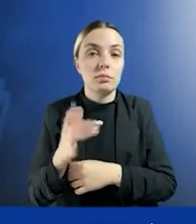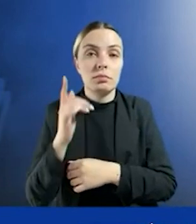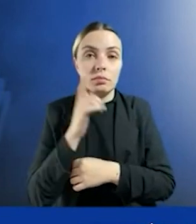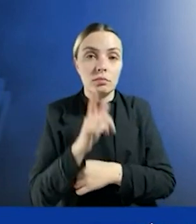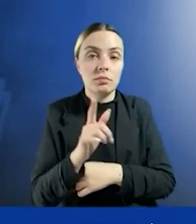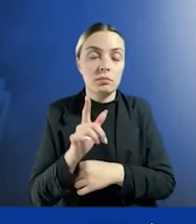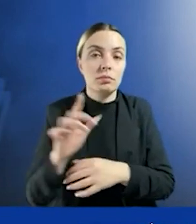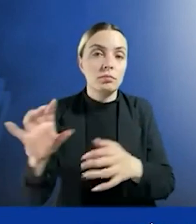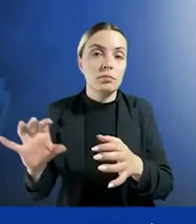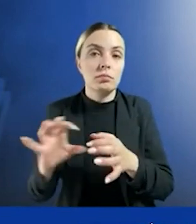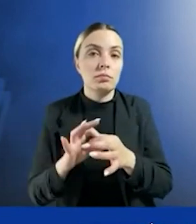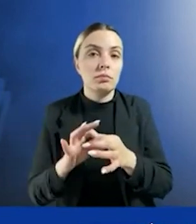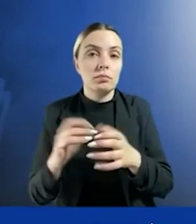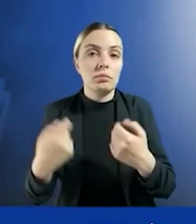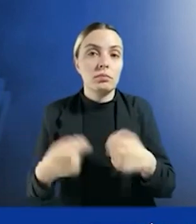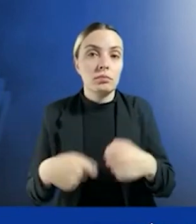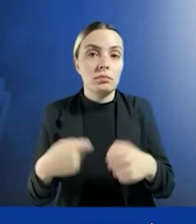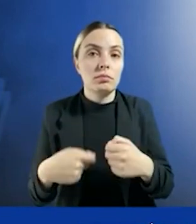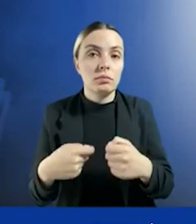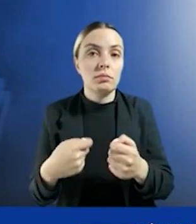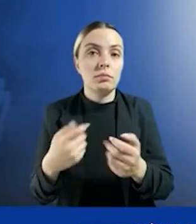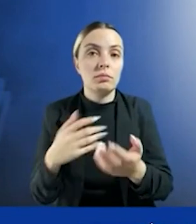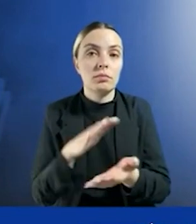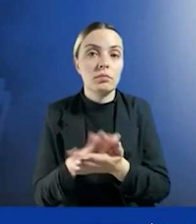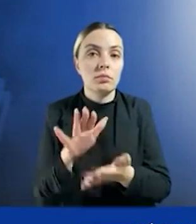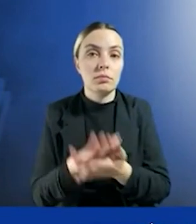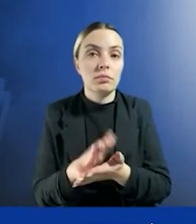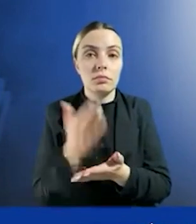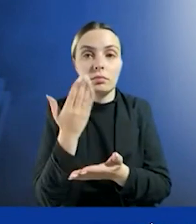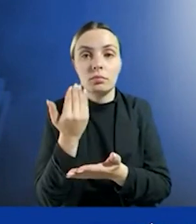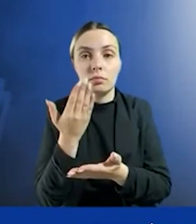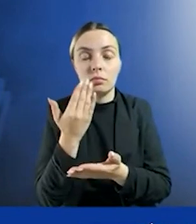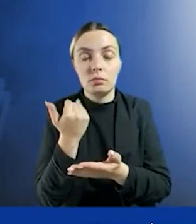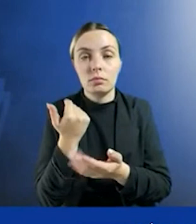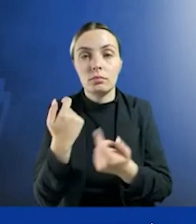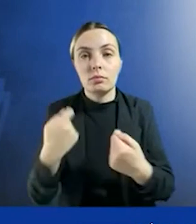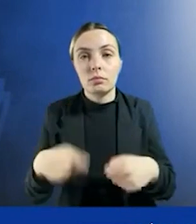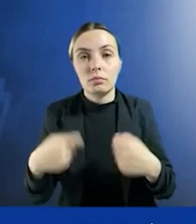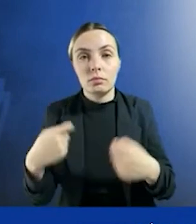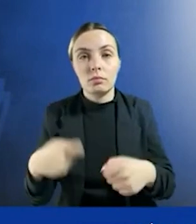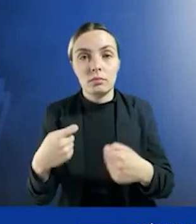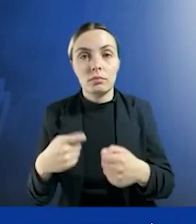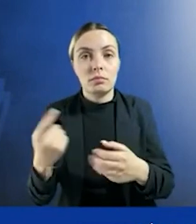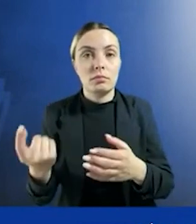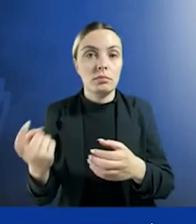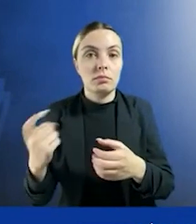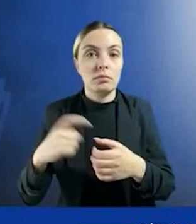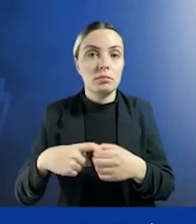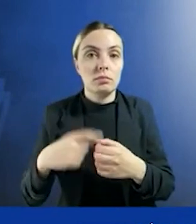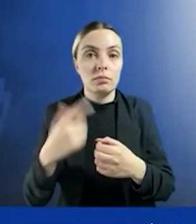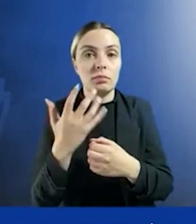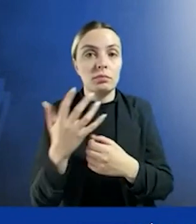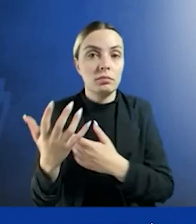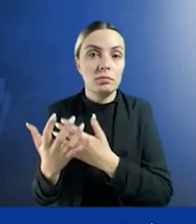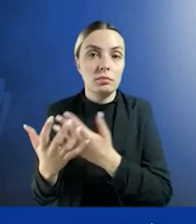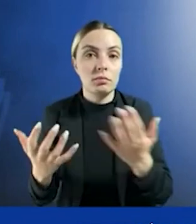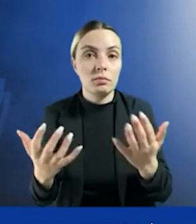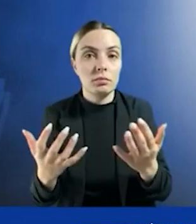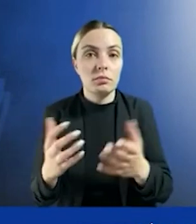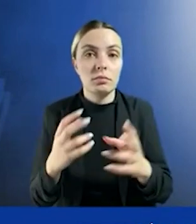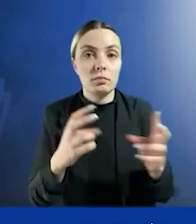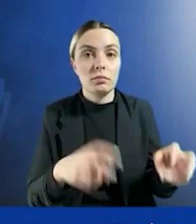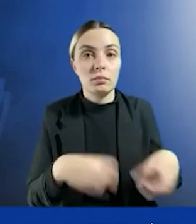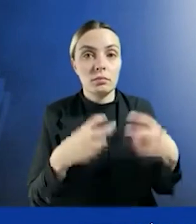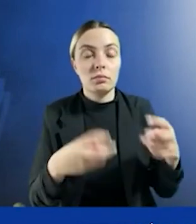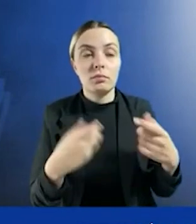a necessidade de produzir alimentos com a necessidade de recuperar o meio ambiente. A agricultura precisa ser uma